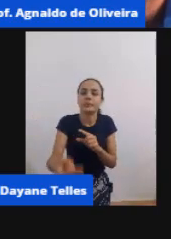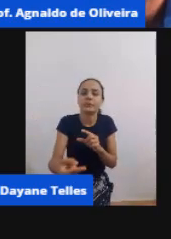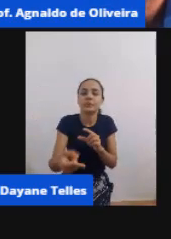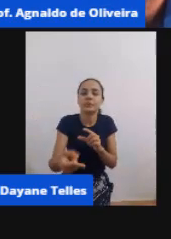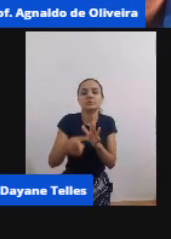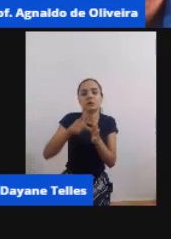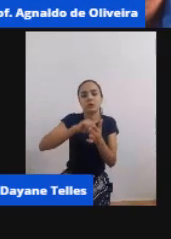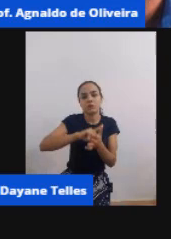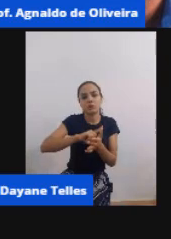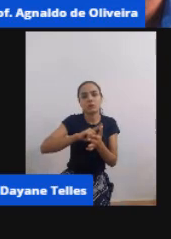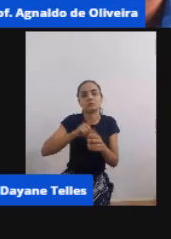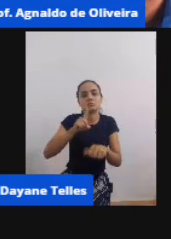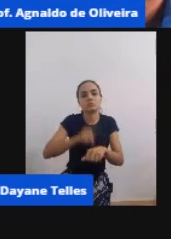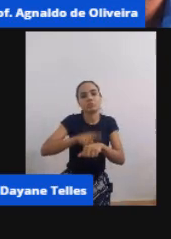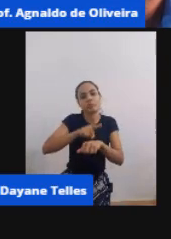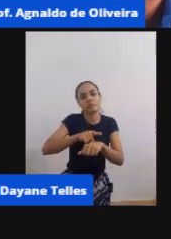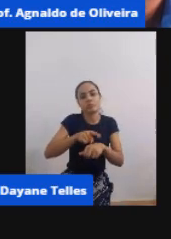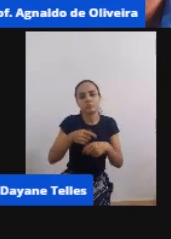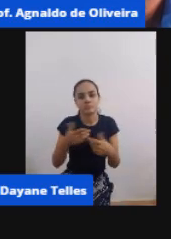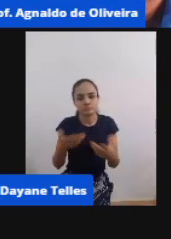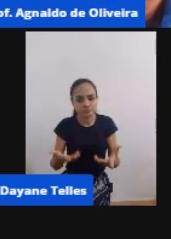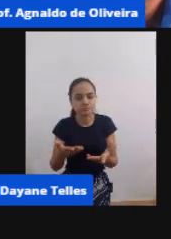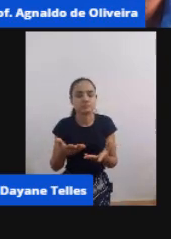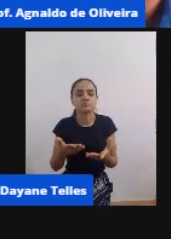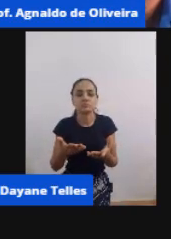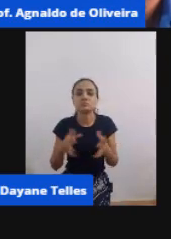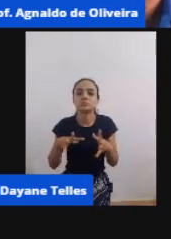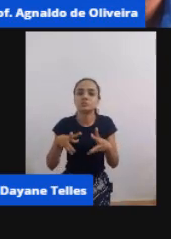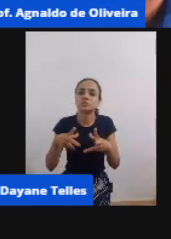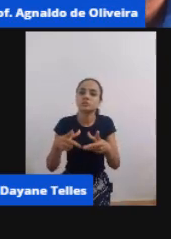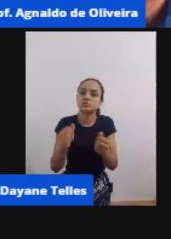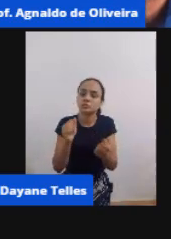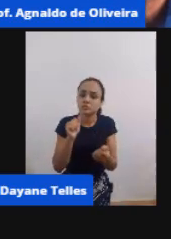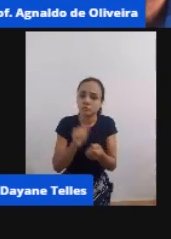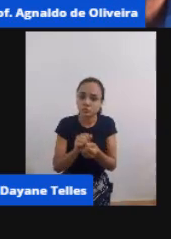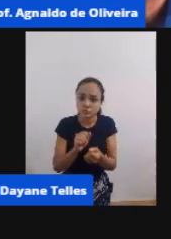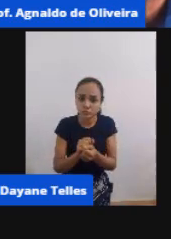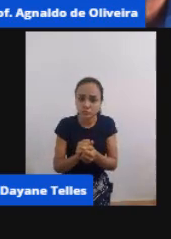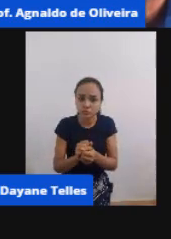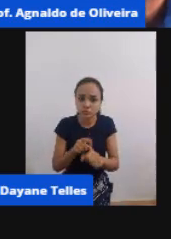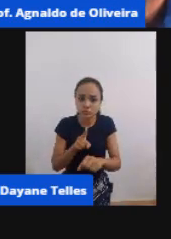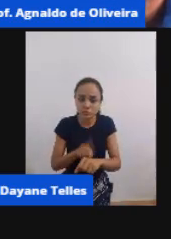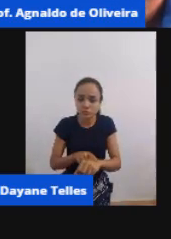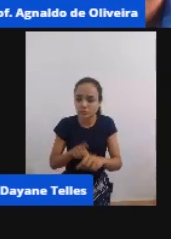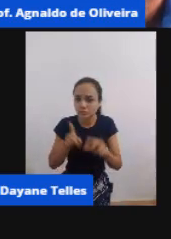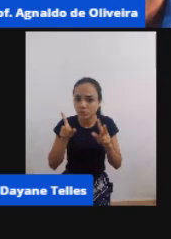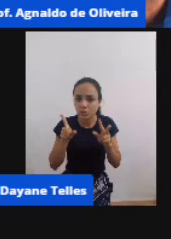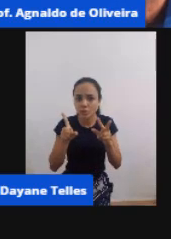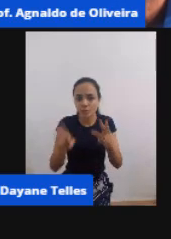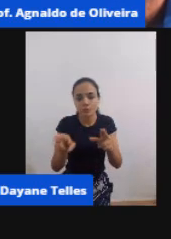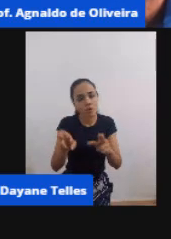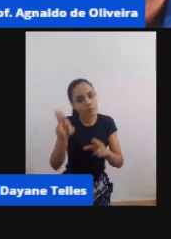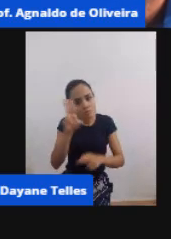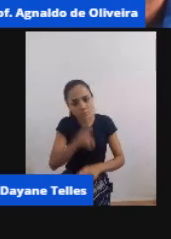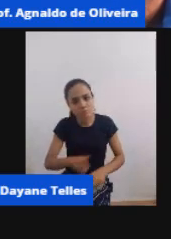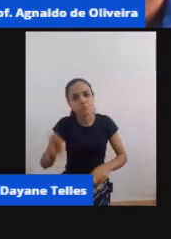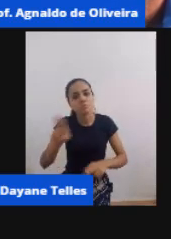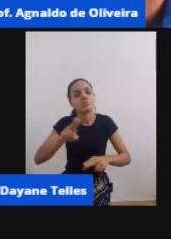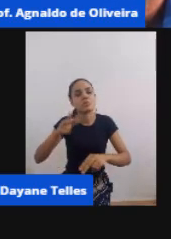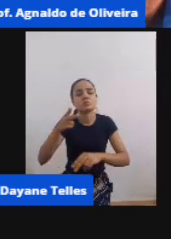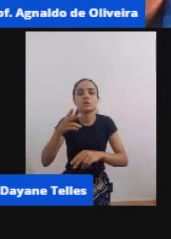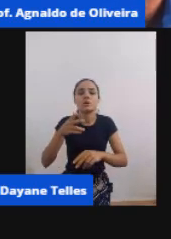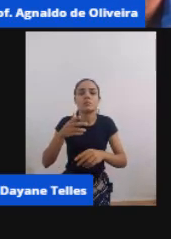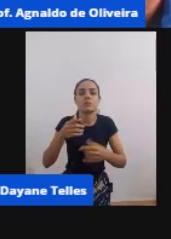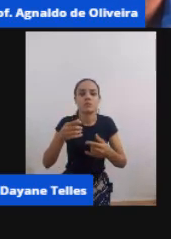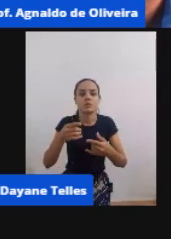comunicação síncrona, que todos juntos ao mesmo tempo. Aí, nesse caso, é utilizando as plataformas digitais de aprendizagem, como o Google Meet, o Skype,